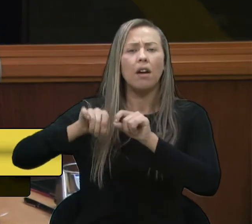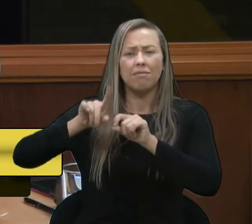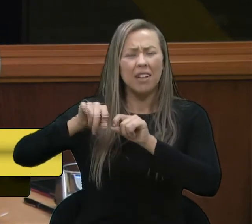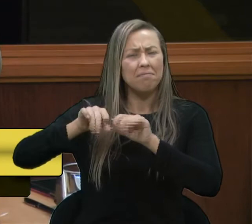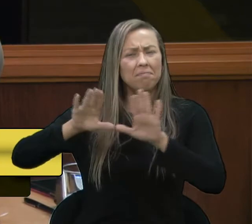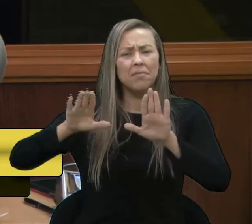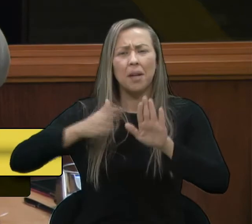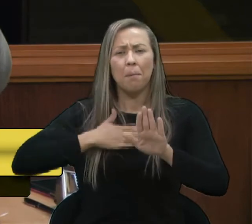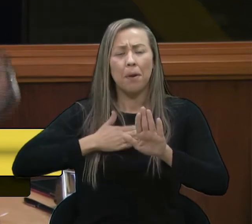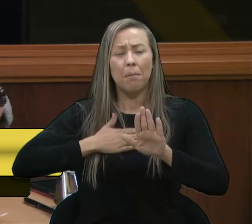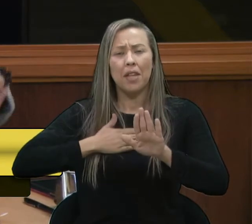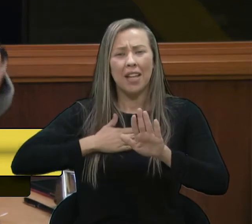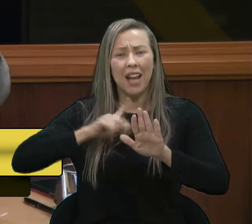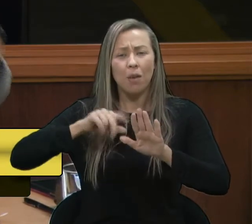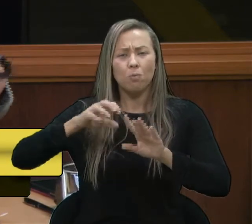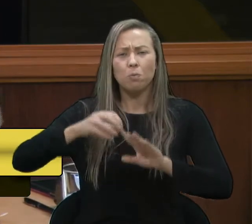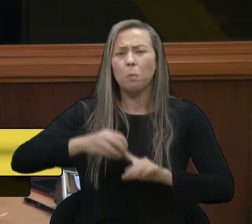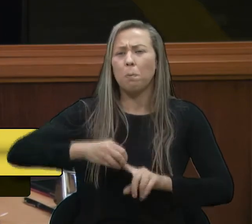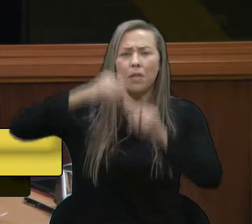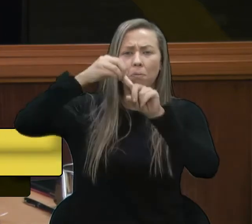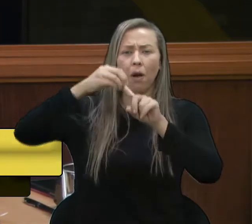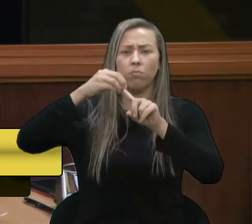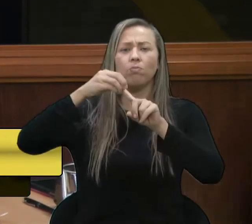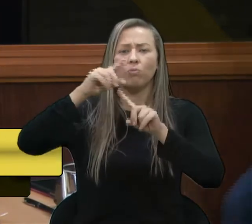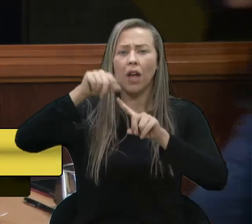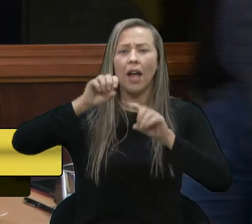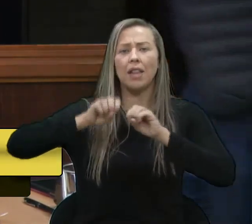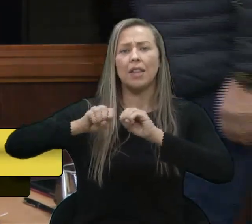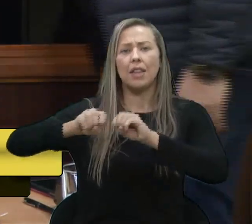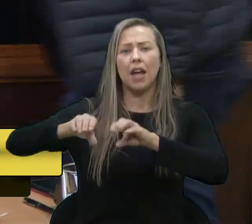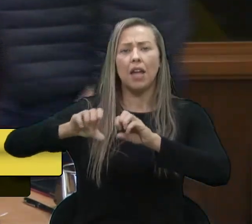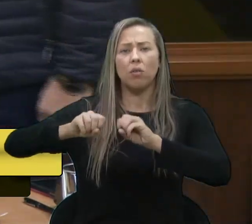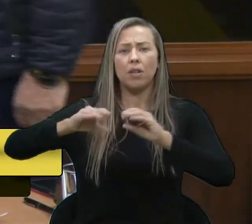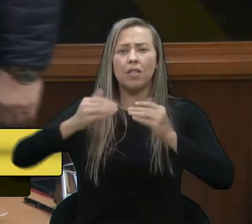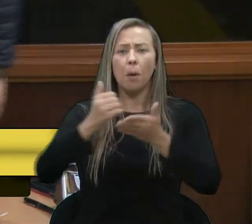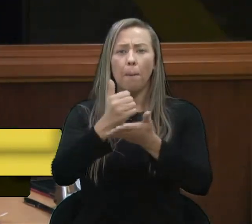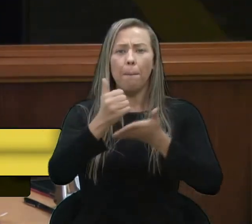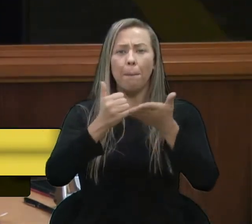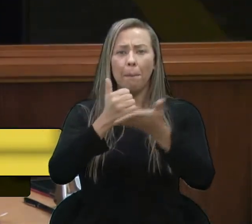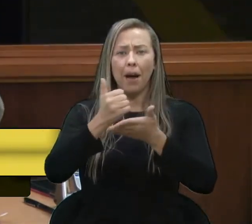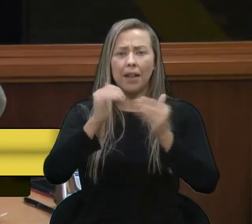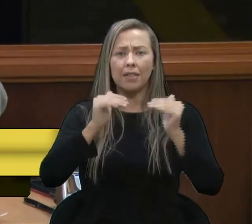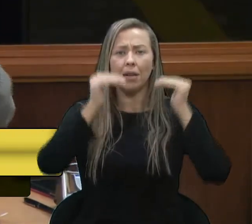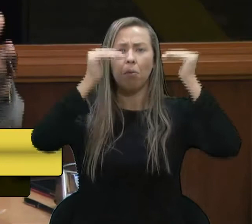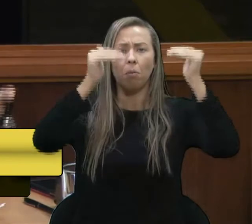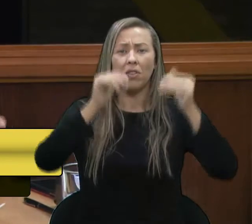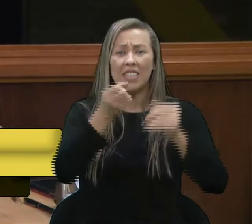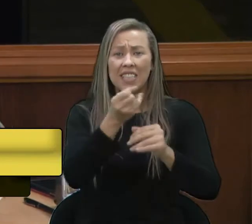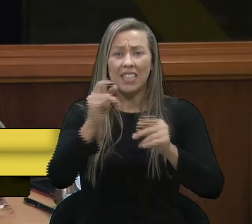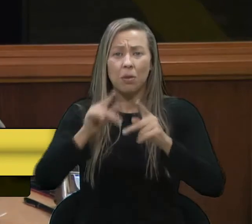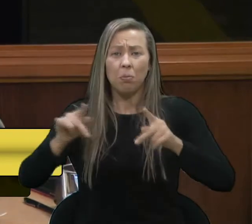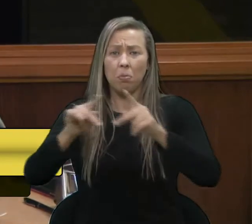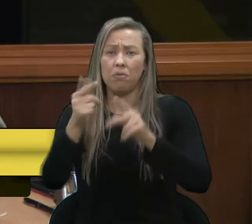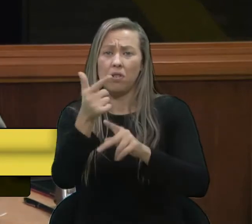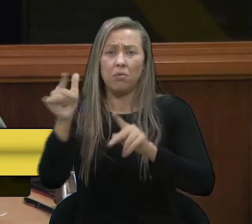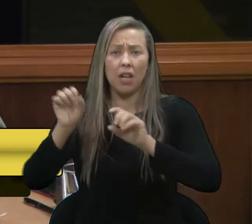que o principal alicerce hoje da educação, né? Eu acho que a população, se ela não tiver